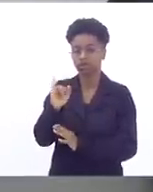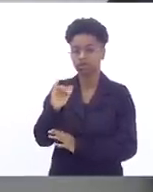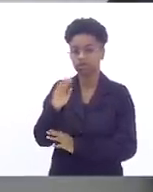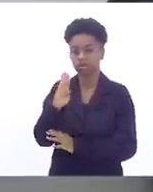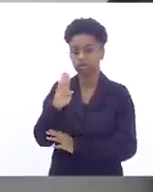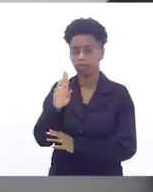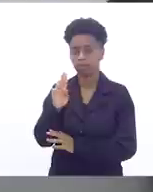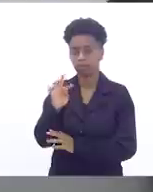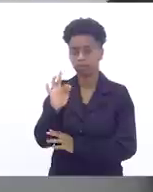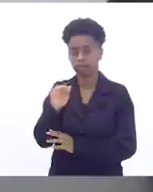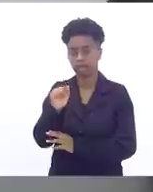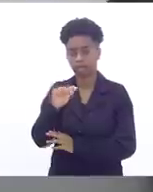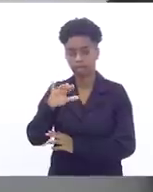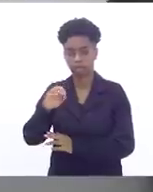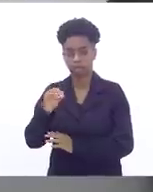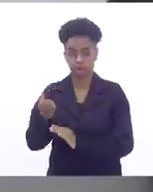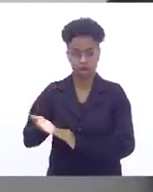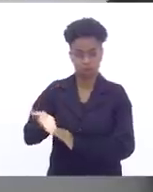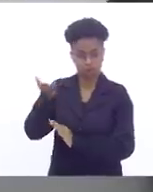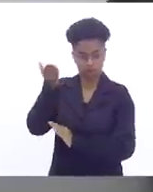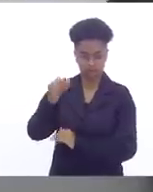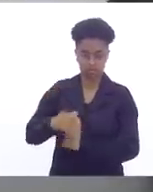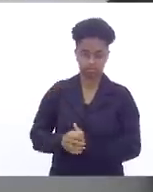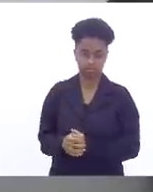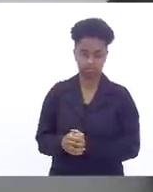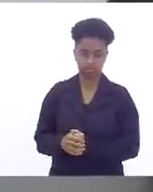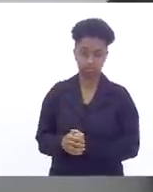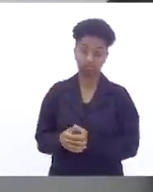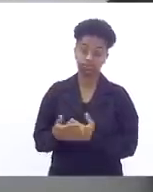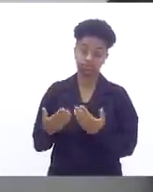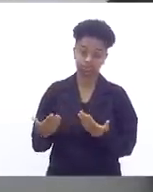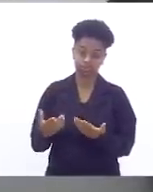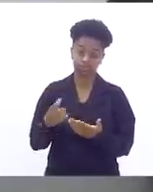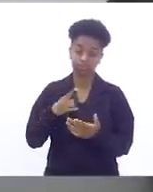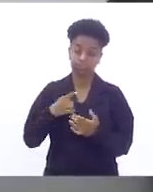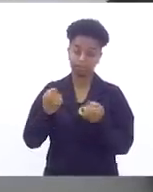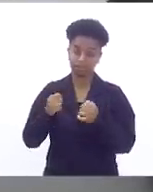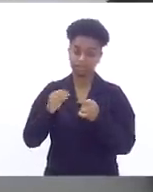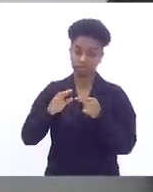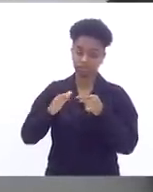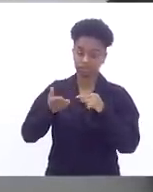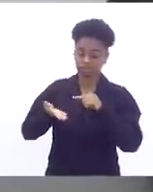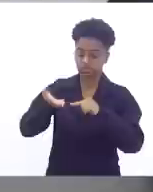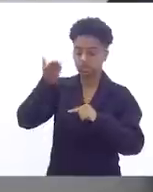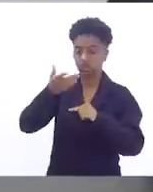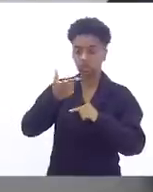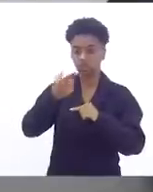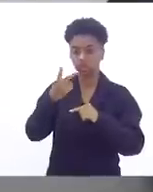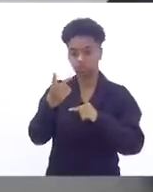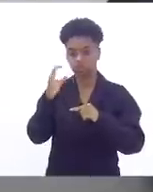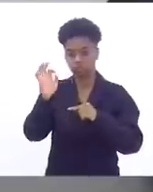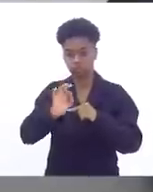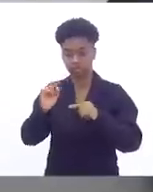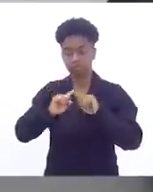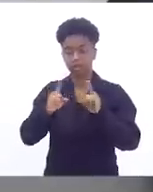o crescimento da receita tributária superior a dois por cento no ano de 2022 a receita tributária